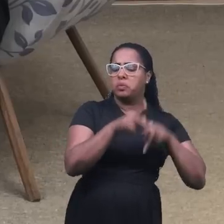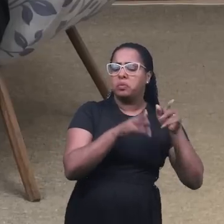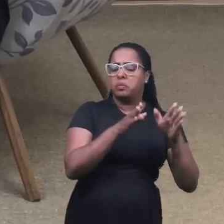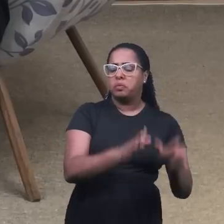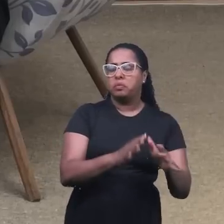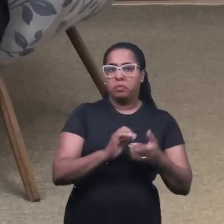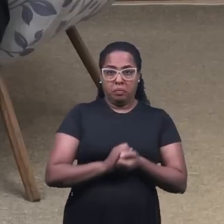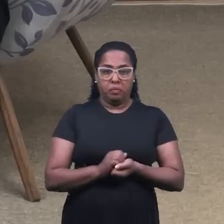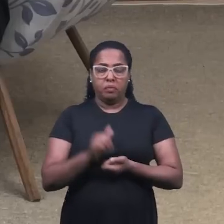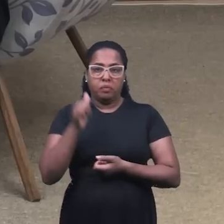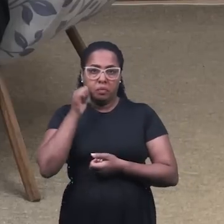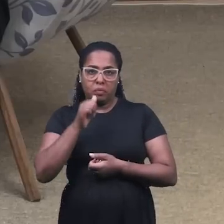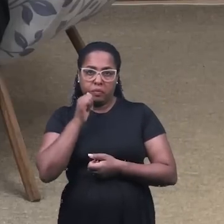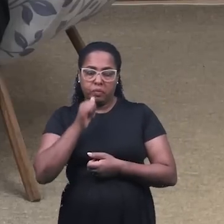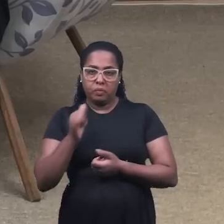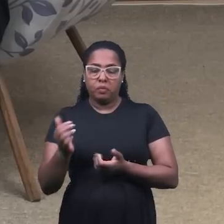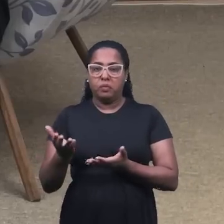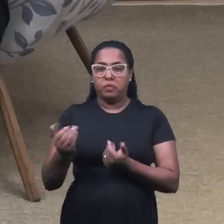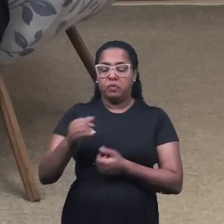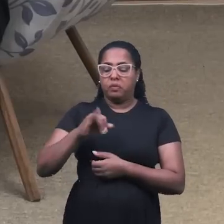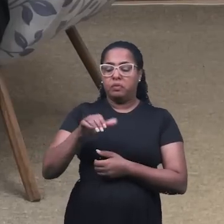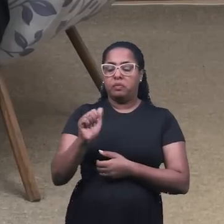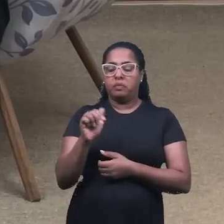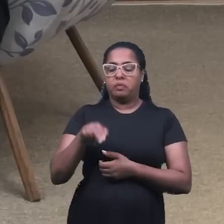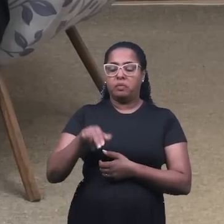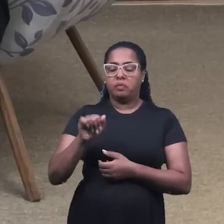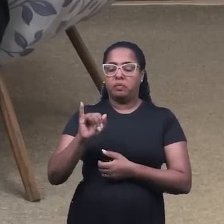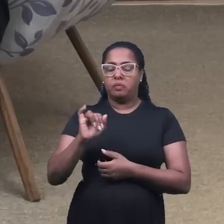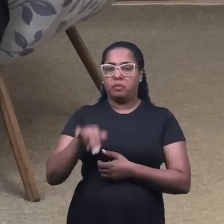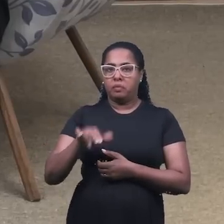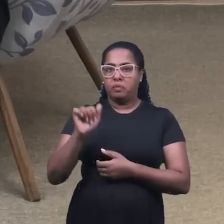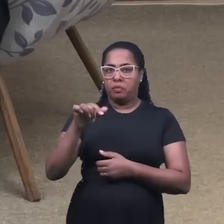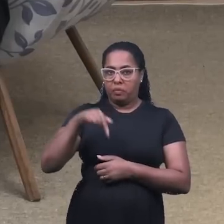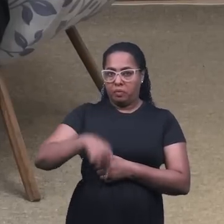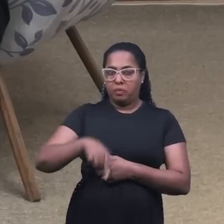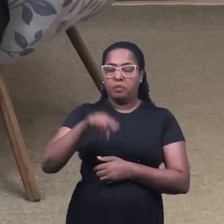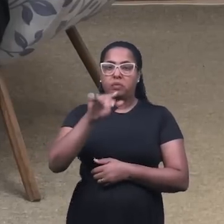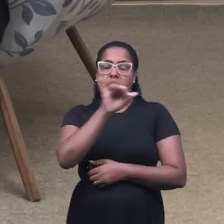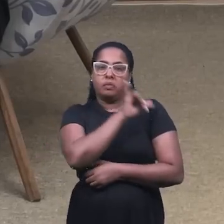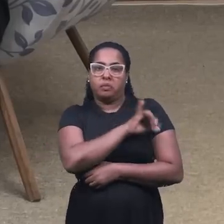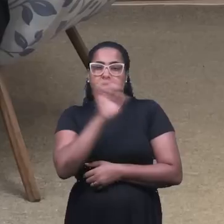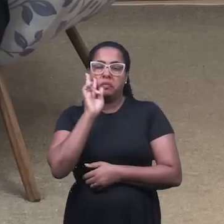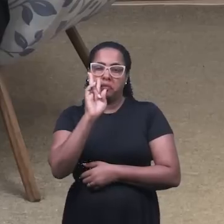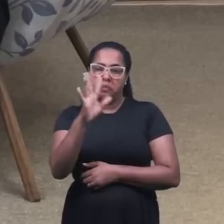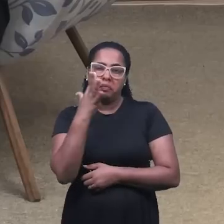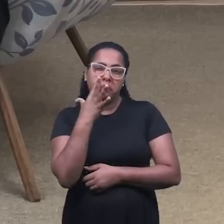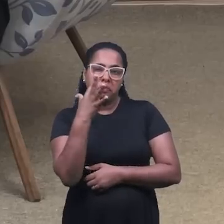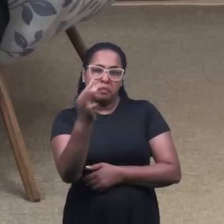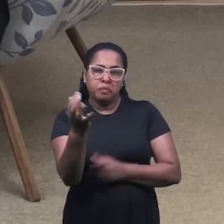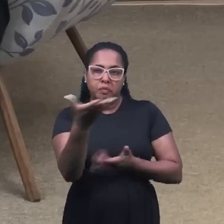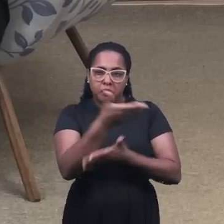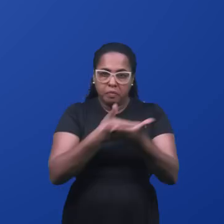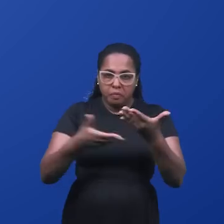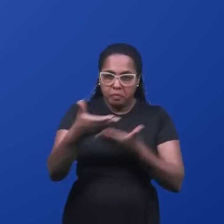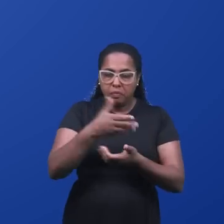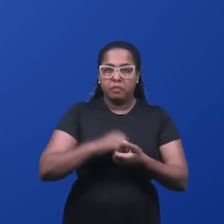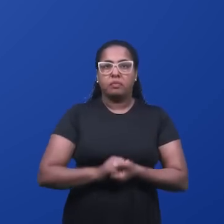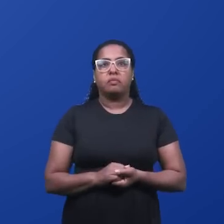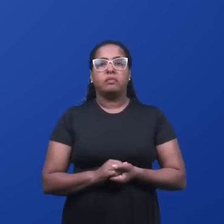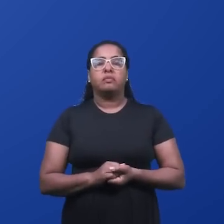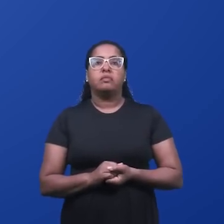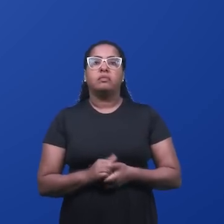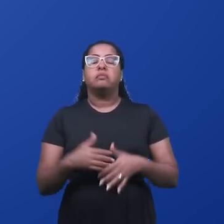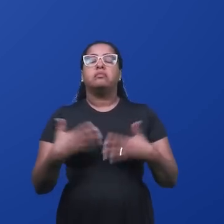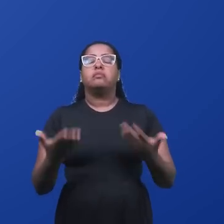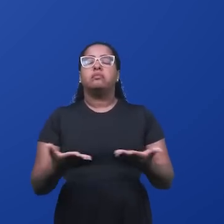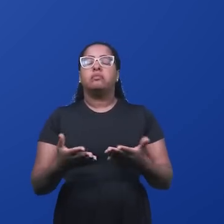é a jovem Janaína Portilho, aqui do Rio de Janeiro. Assista com toda atenção, participe desse momento. Bom, quem